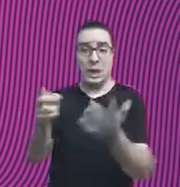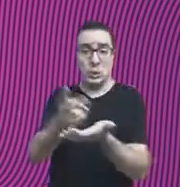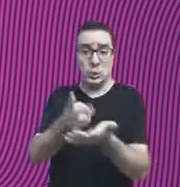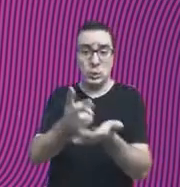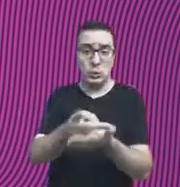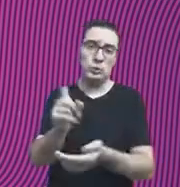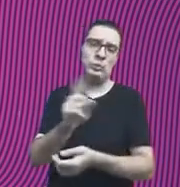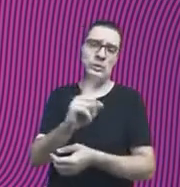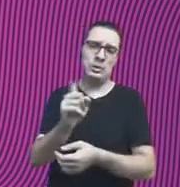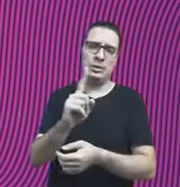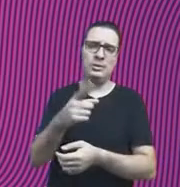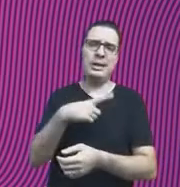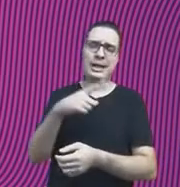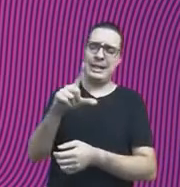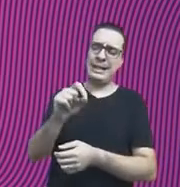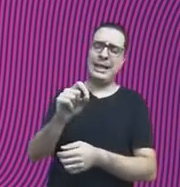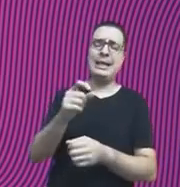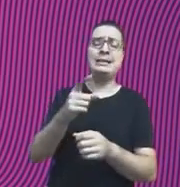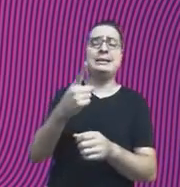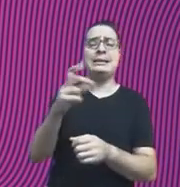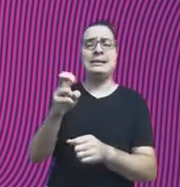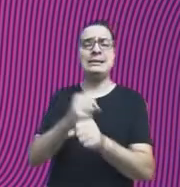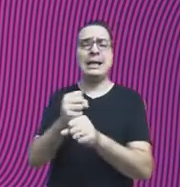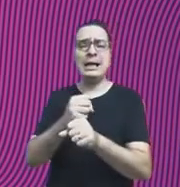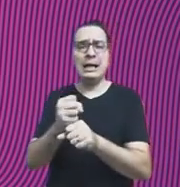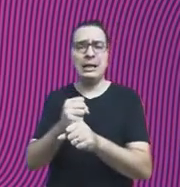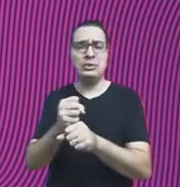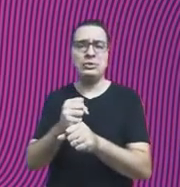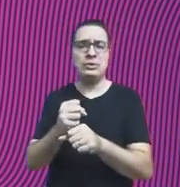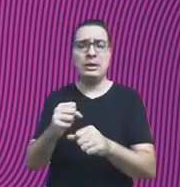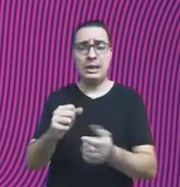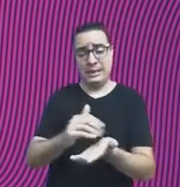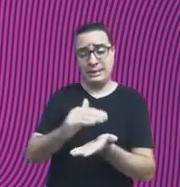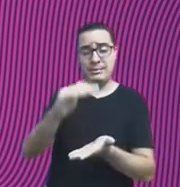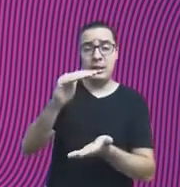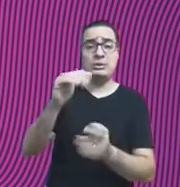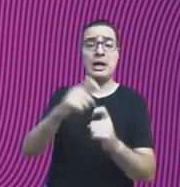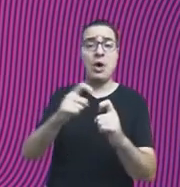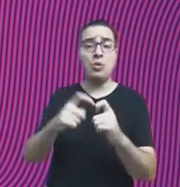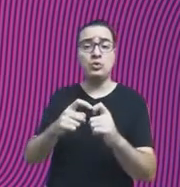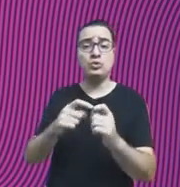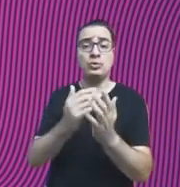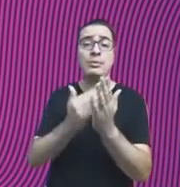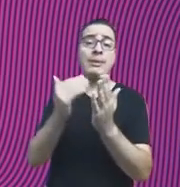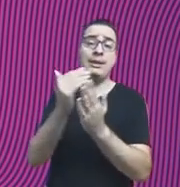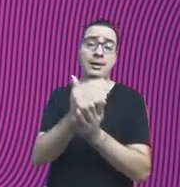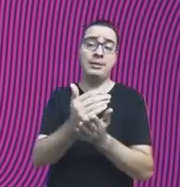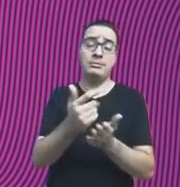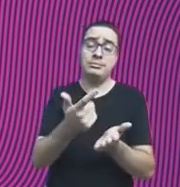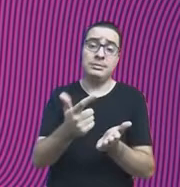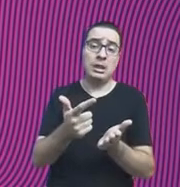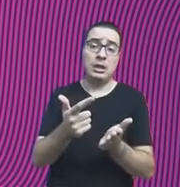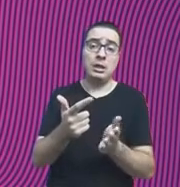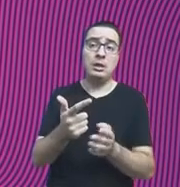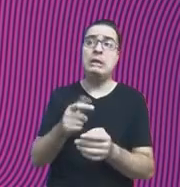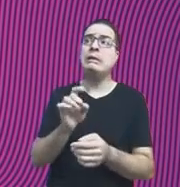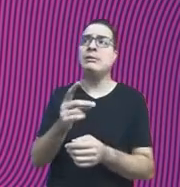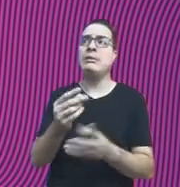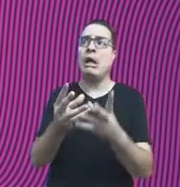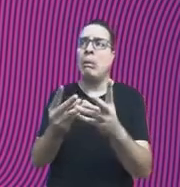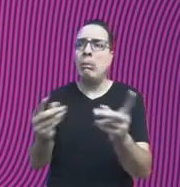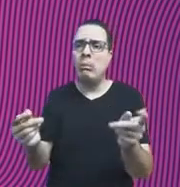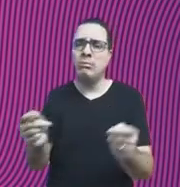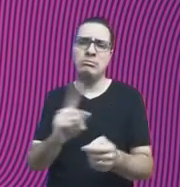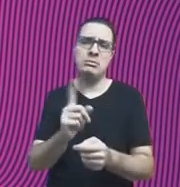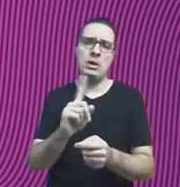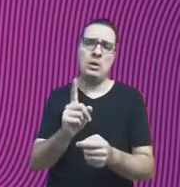10, 15 anos com baixas curvas de crescimento na saúde suplementar. Isso significa insolvência? Não, isso significa de